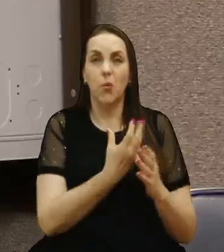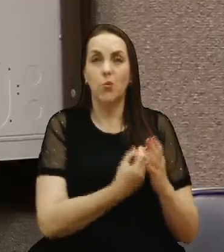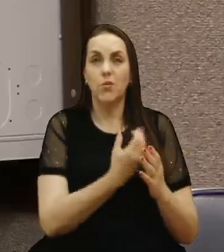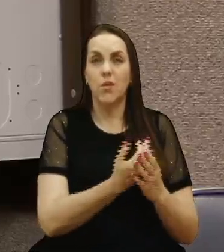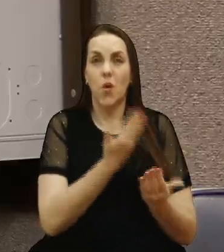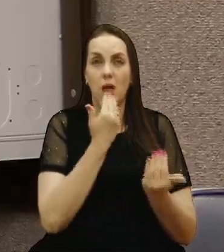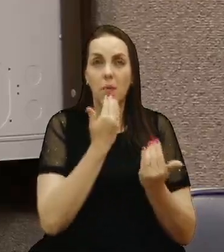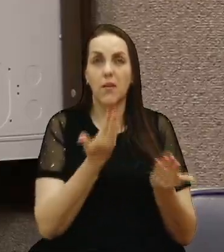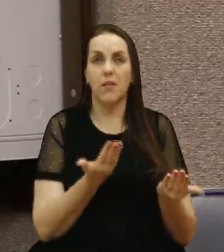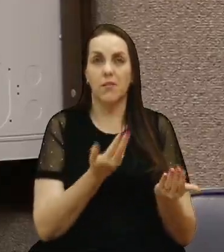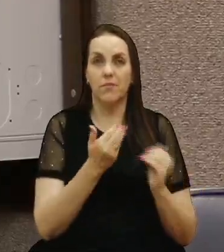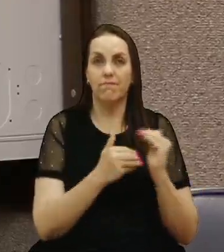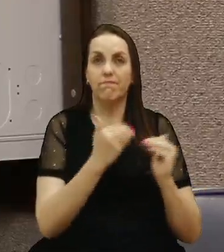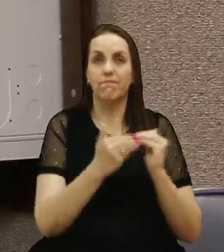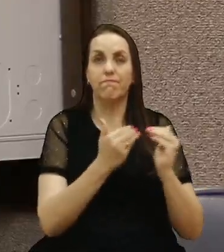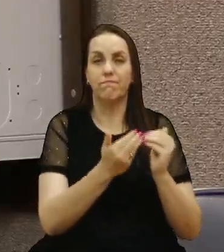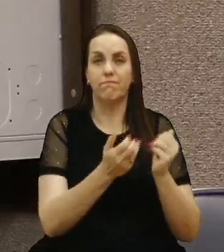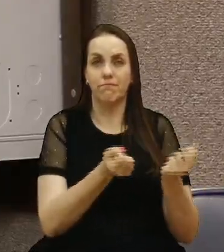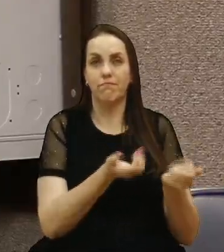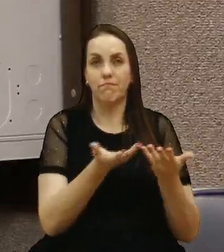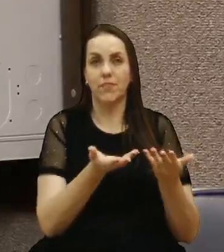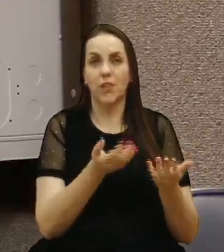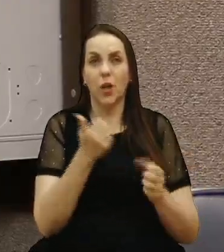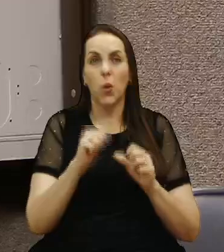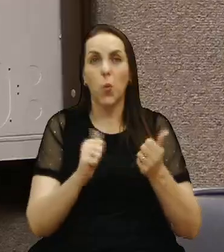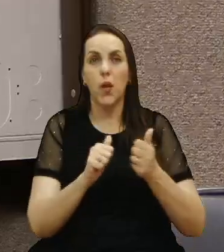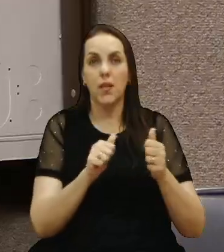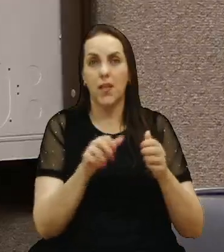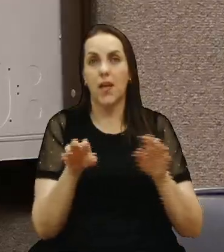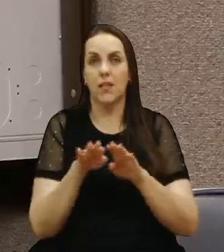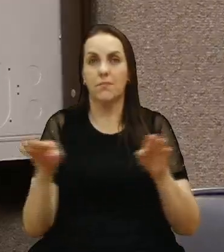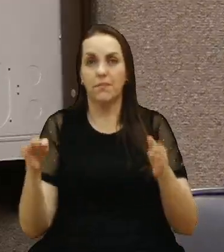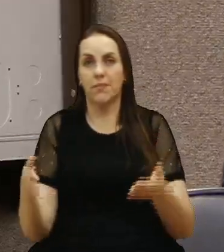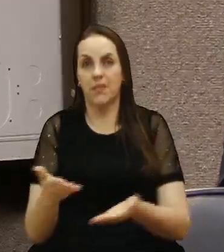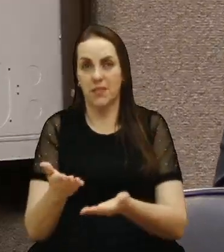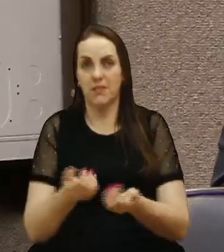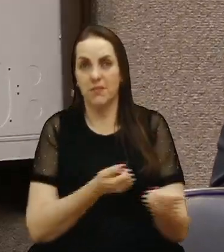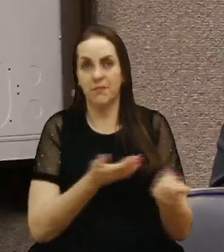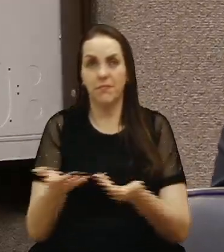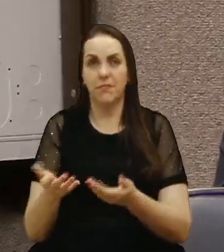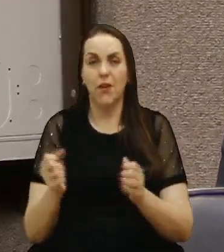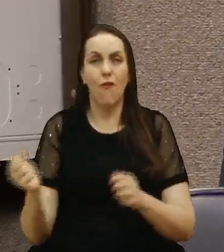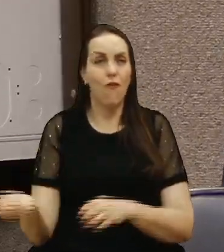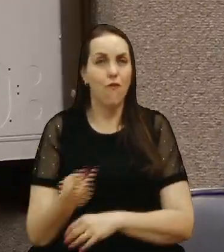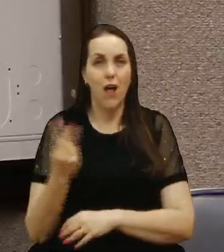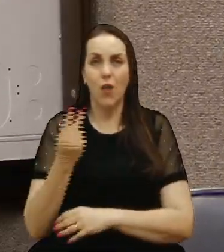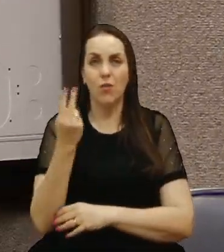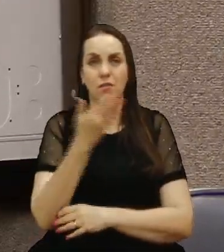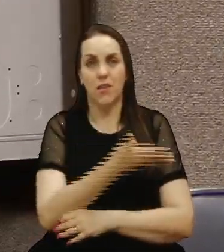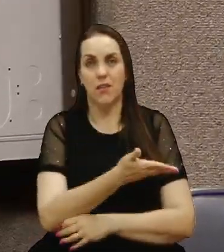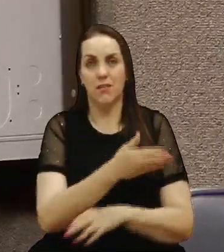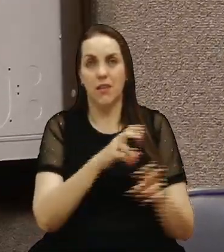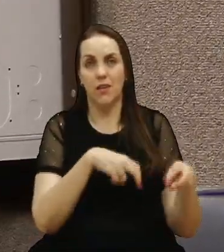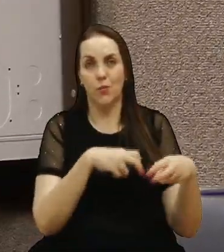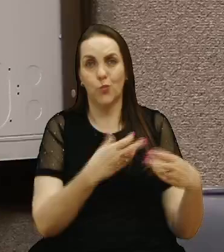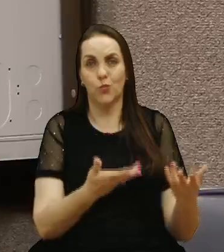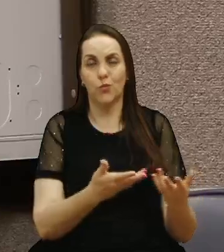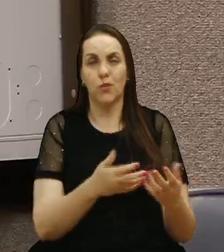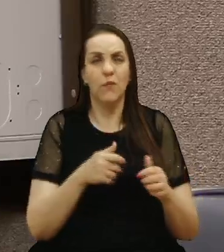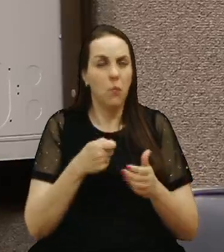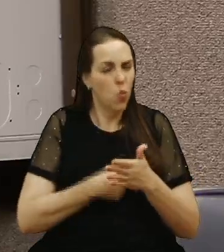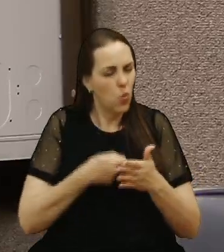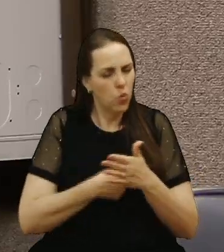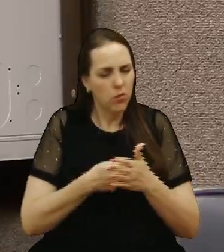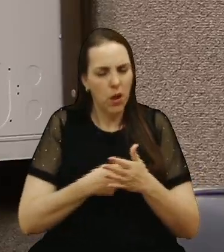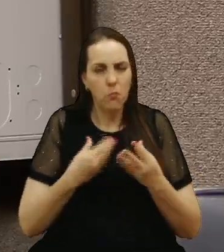que trazem um alimento de qualidade para nossas mesas. Nós temos que valorizar o agricultor. E com certeza nós vamos lutar muito para